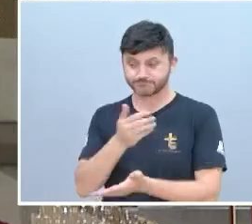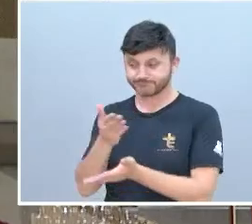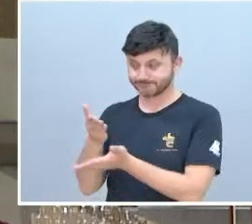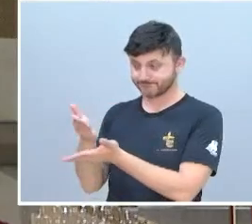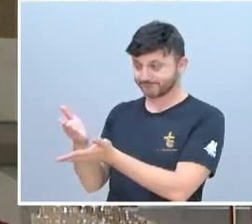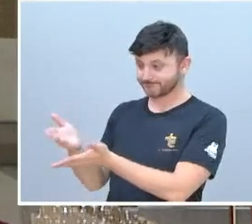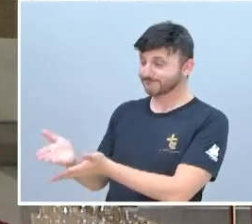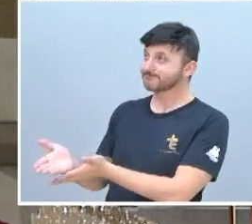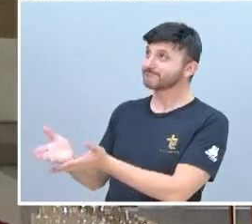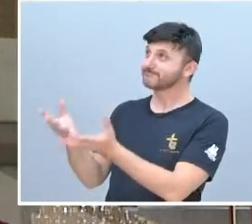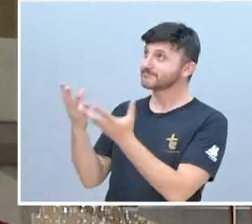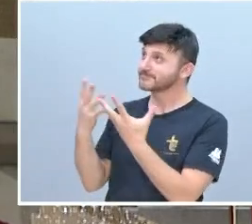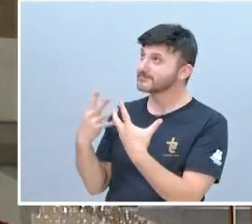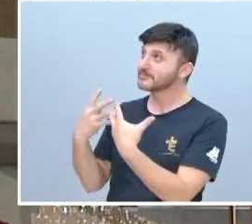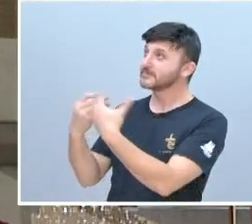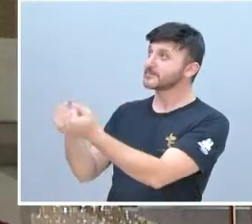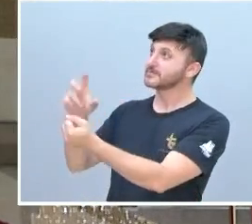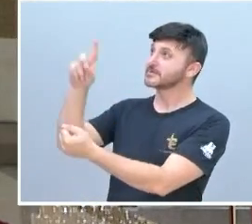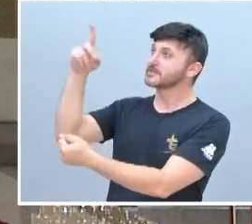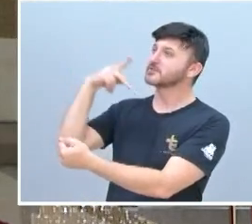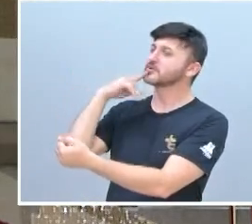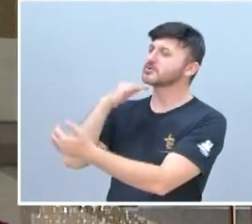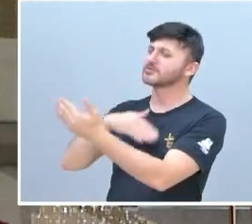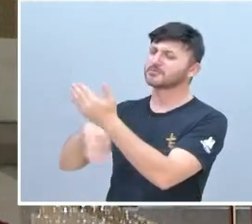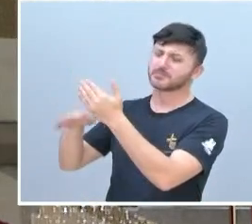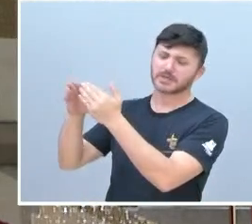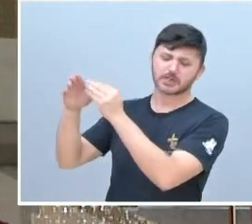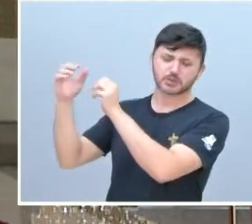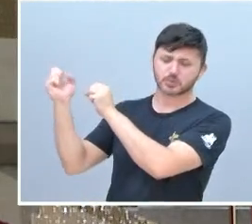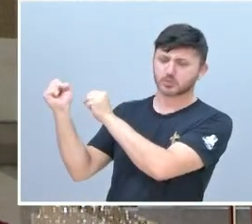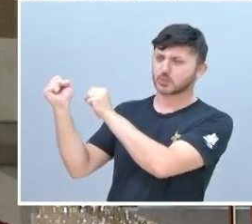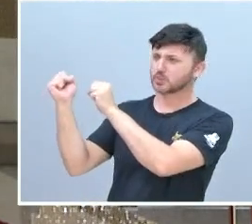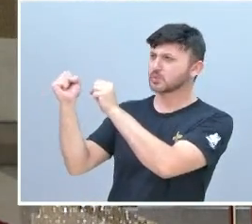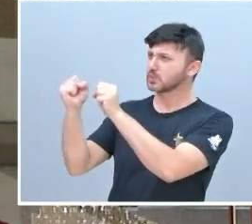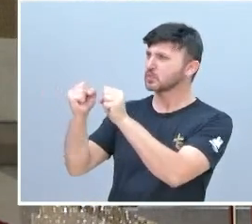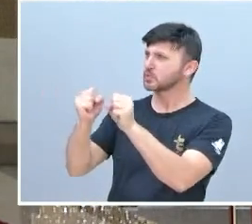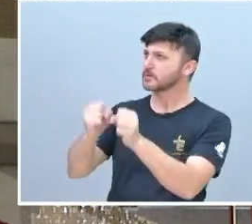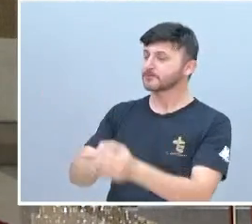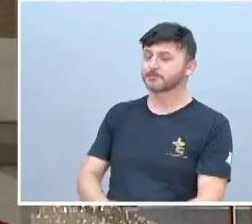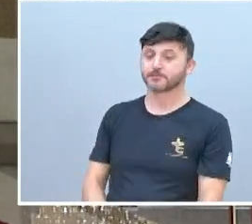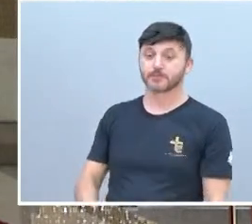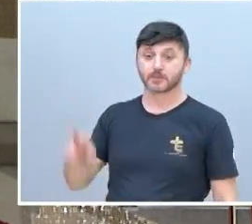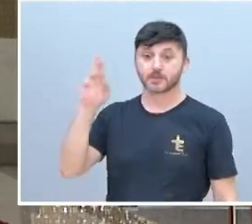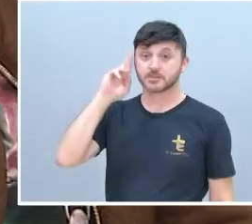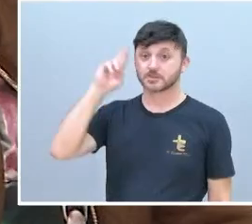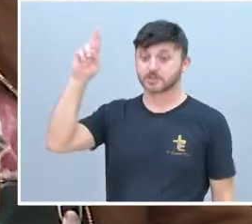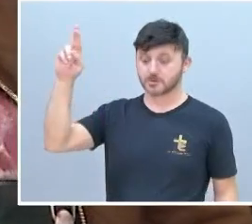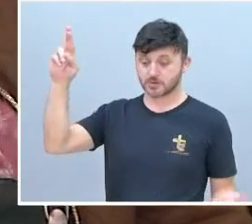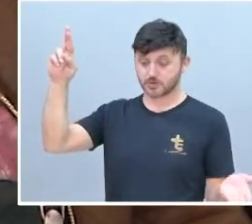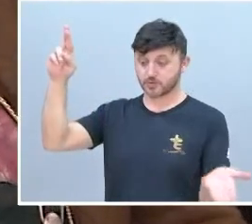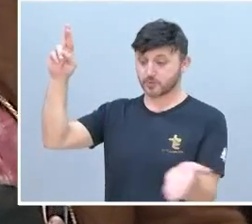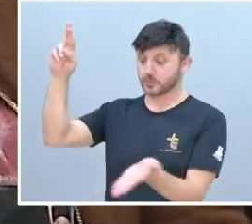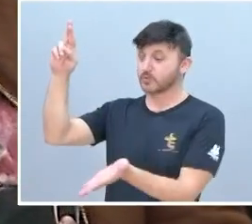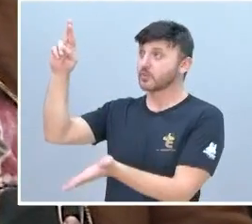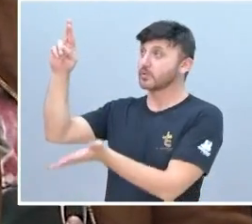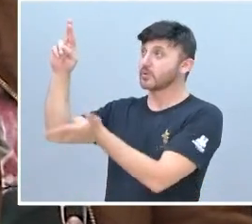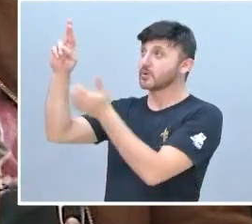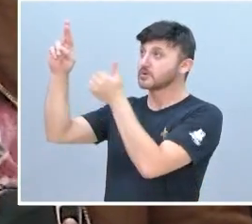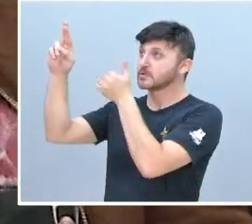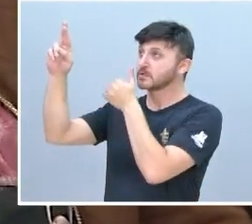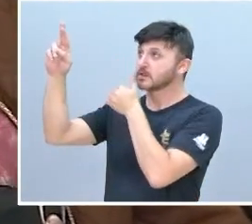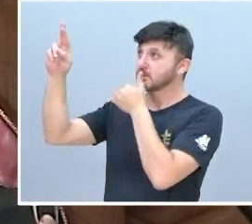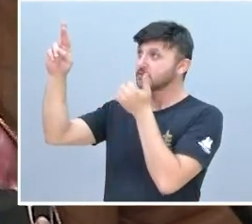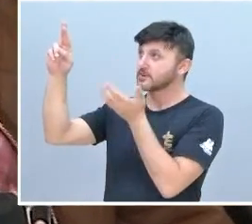esse nosso sacrifício seja aceito por Deus Pai Todo-Poderoso. Receba o Senhor por